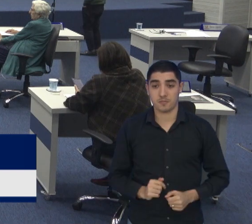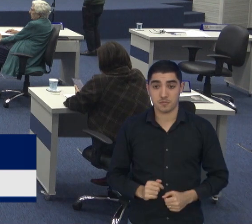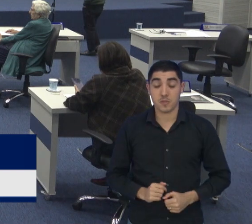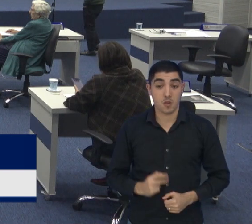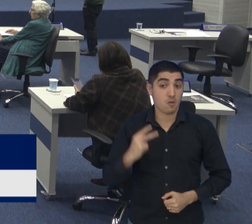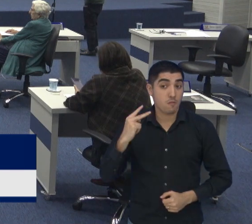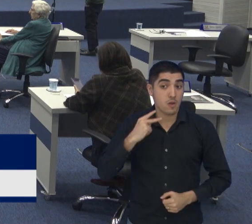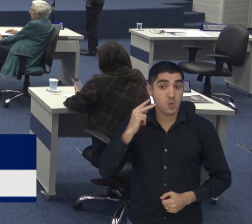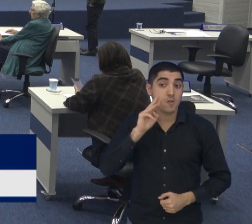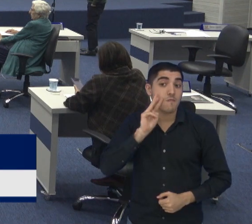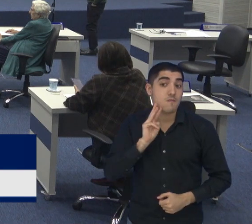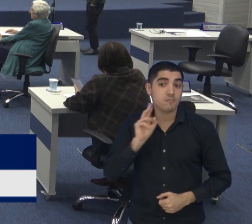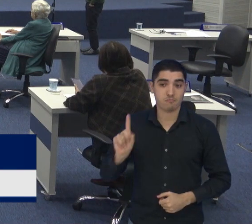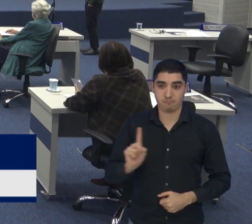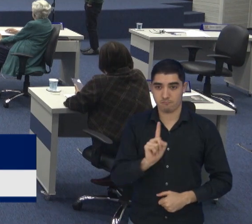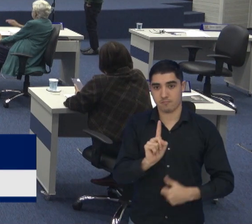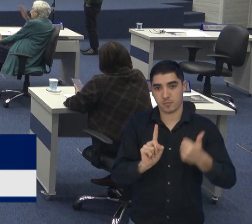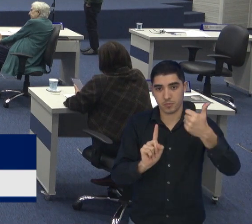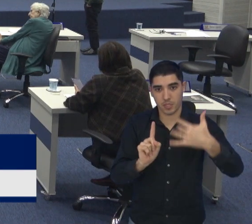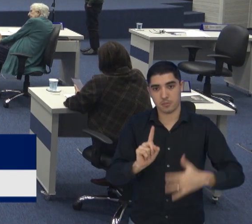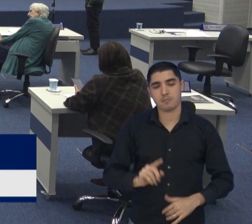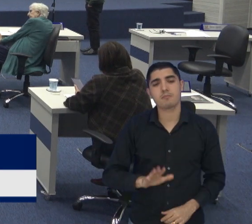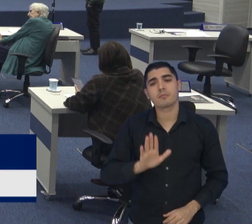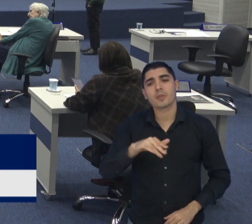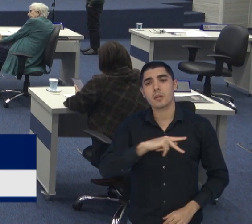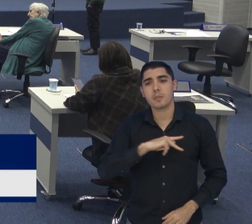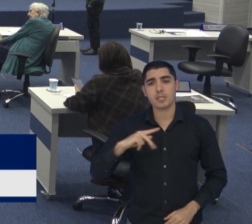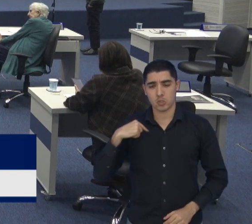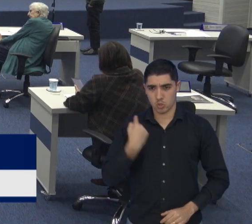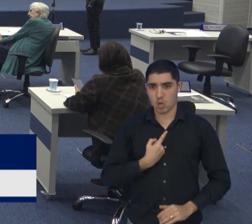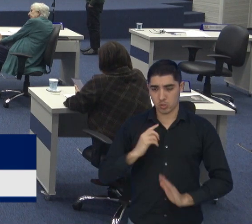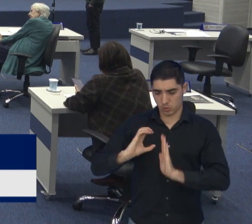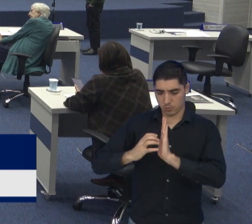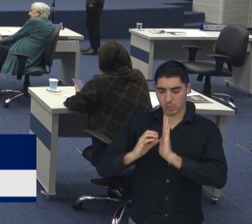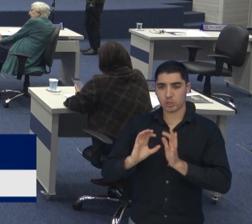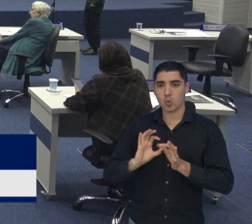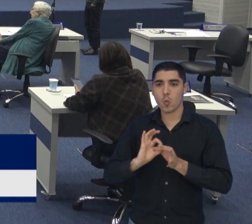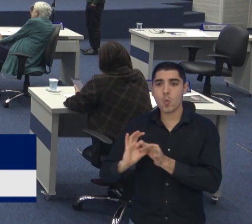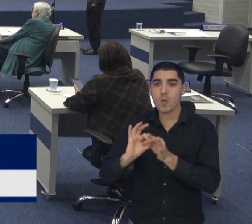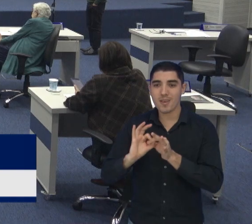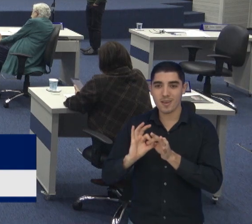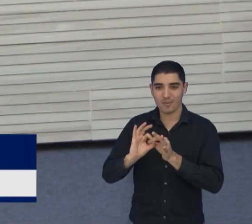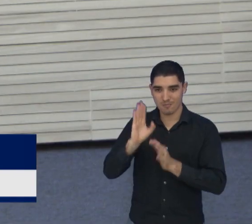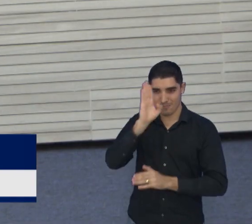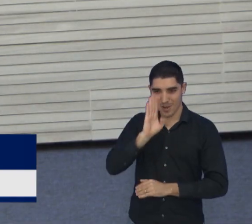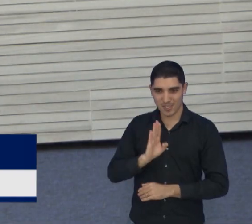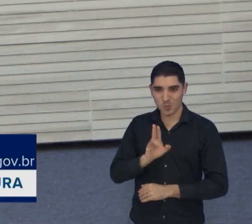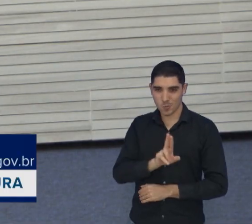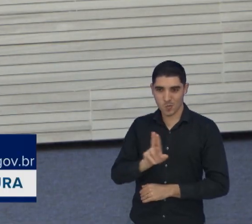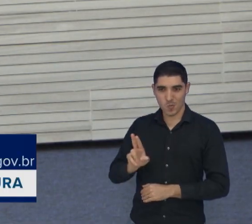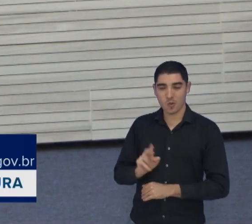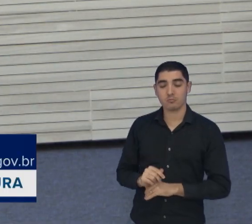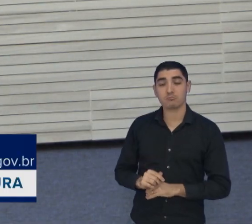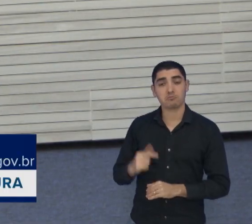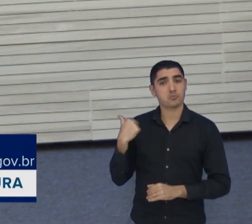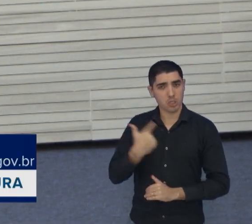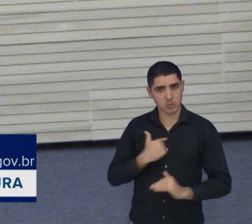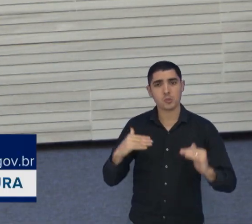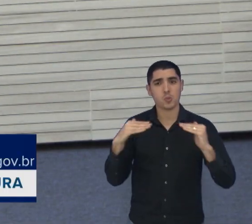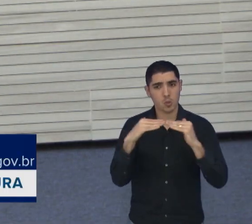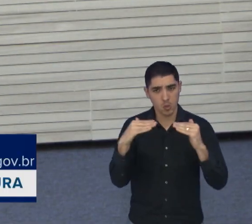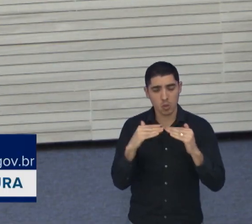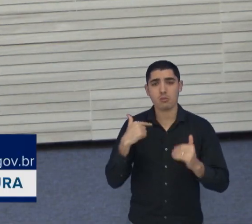votação, vereador Walter Reachos. Senhor presidente, União Brasil também vota favorável. Vereadora Dulce Rita, vereador